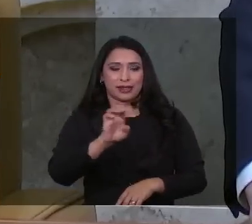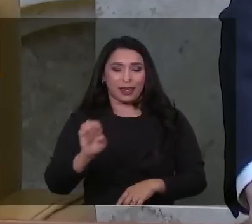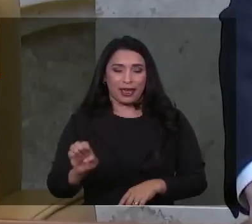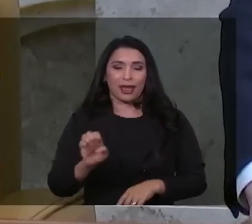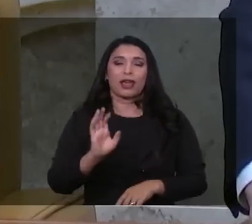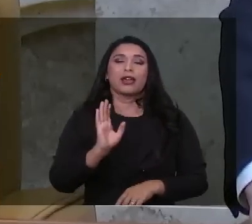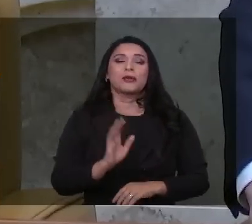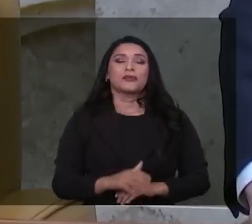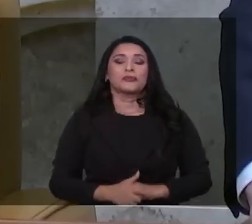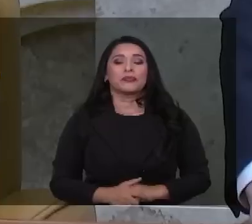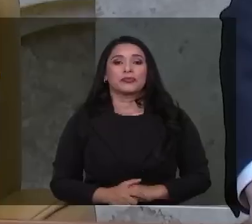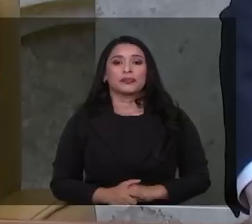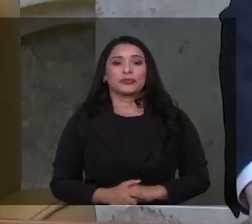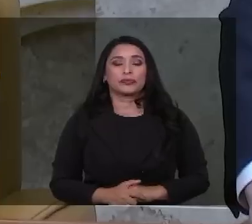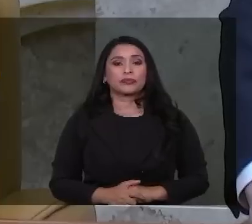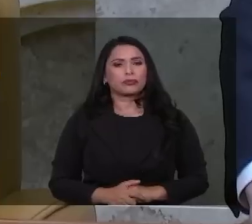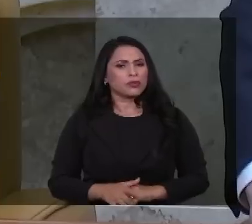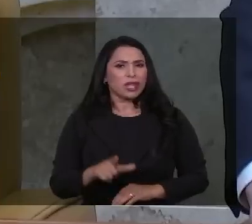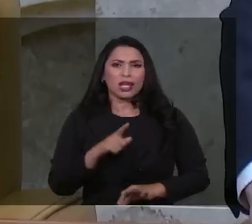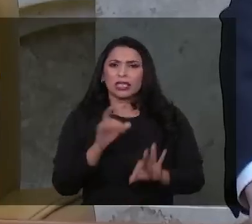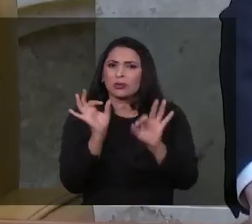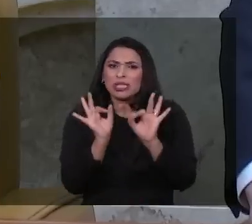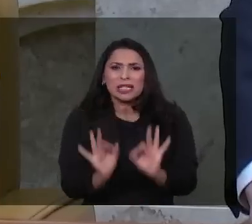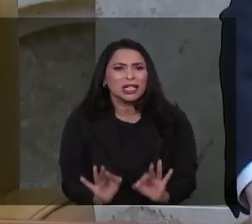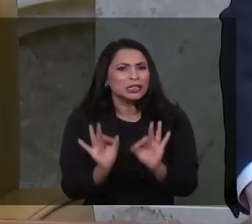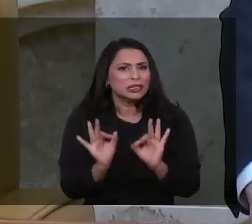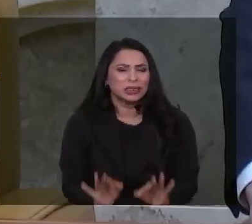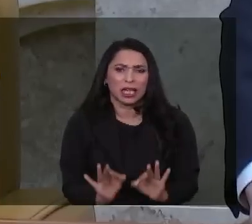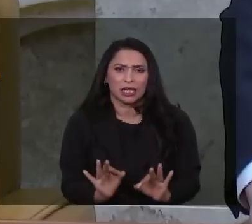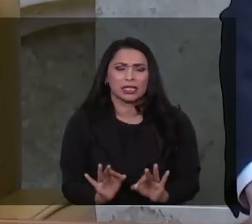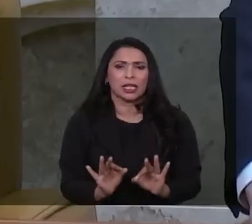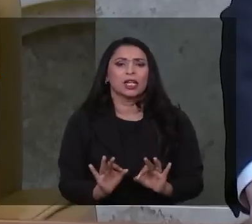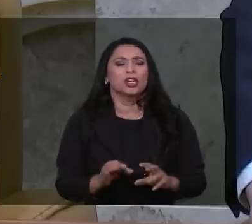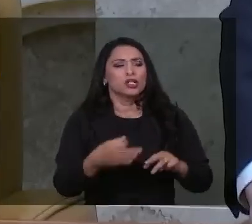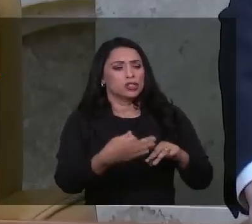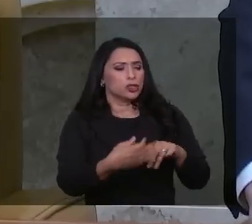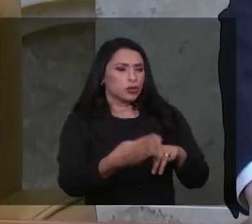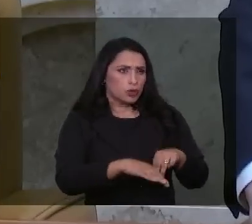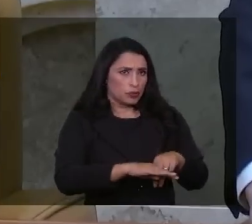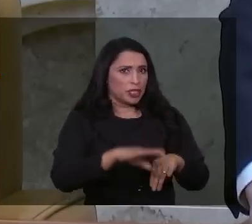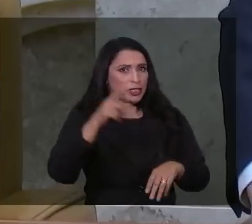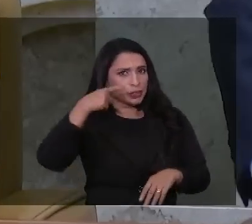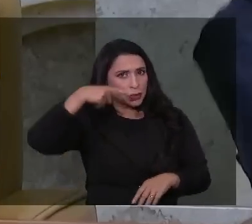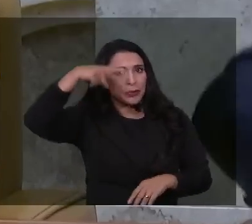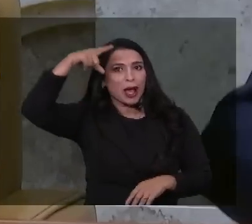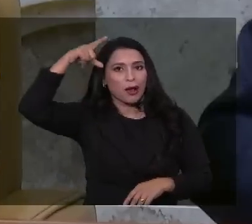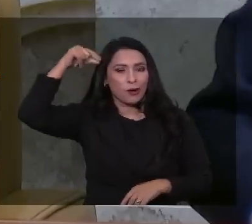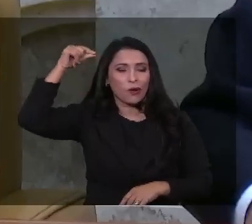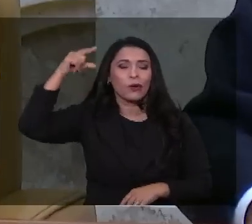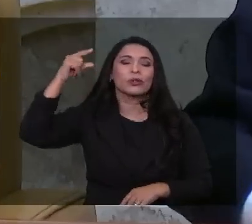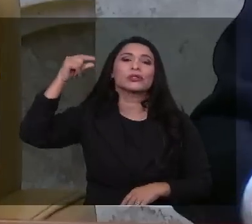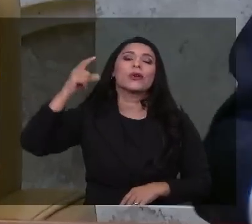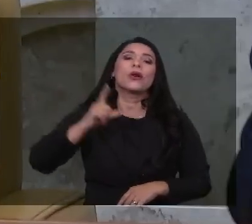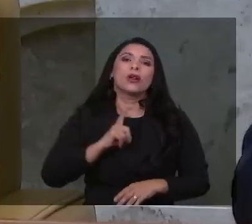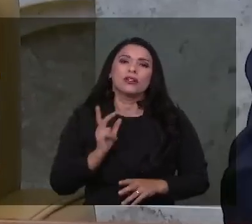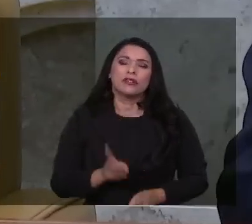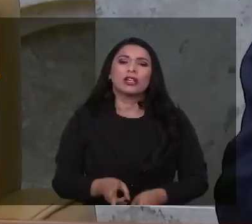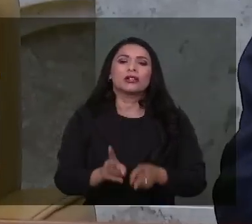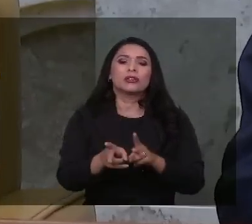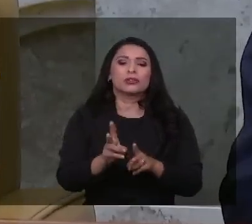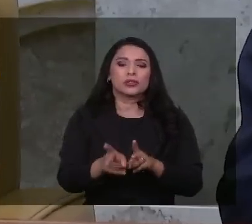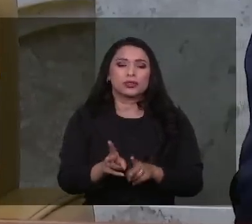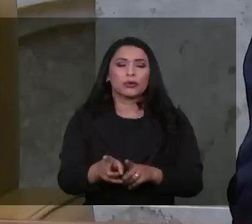fatos estes que nos dão a certeza de que Vossa Excelência, ministro Luiz Roberto Barroso, continuará a dignificar